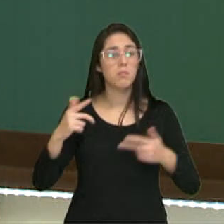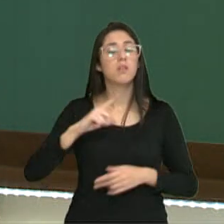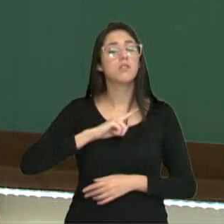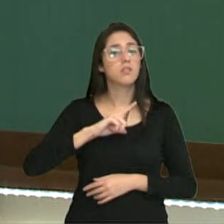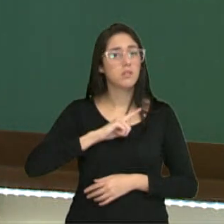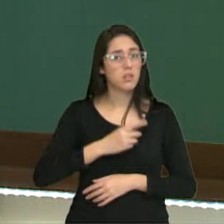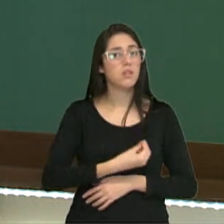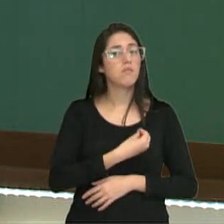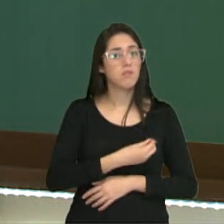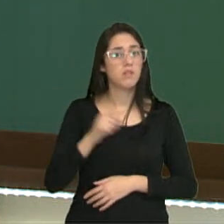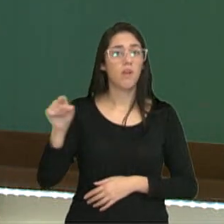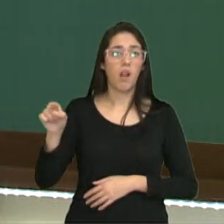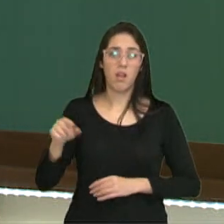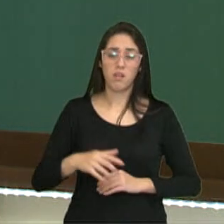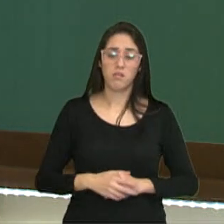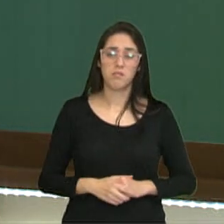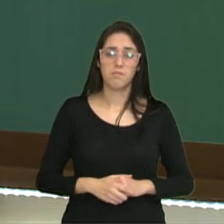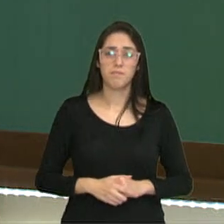daquela vegetação.